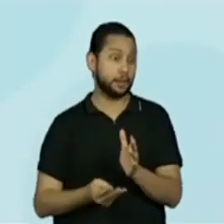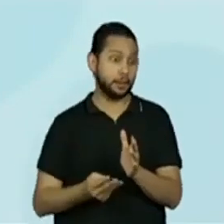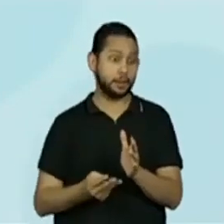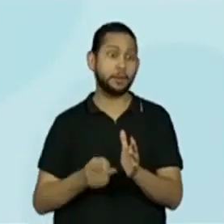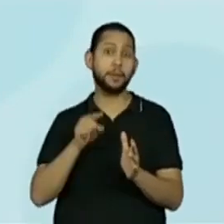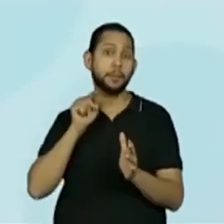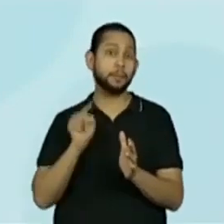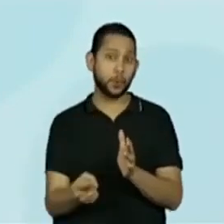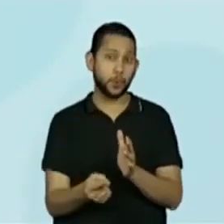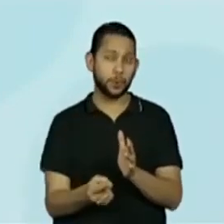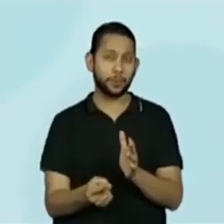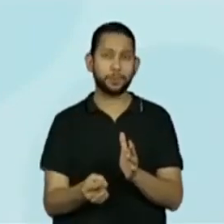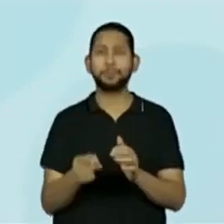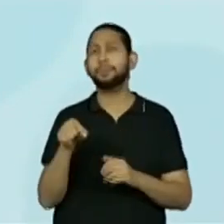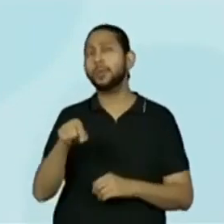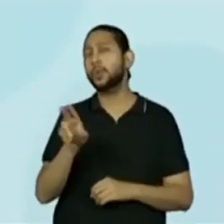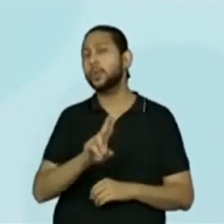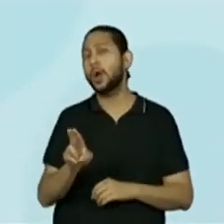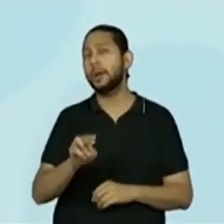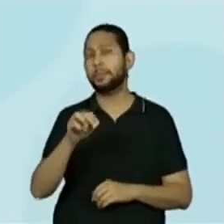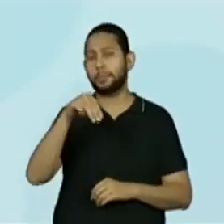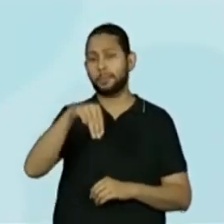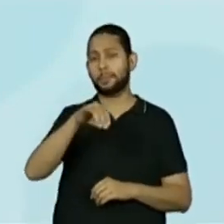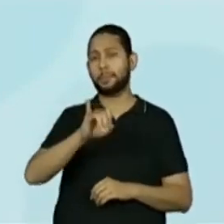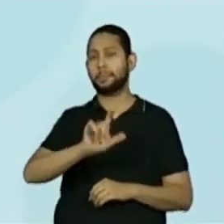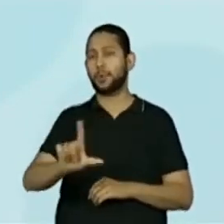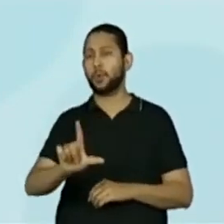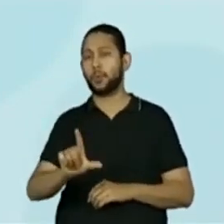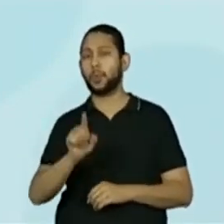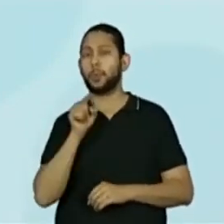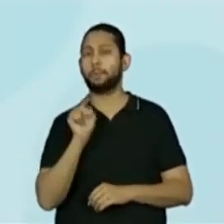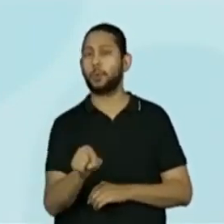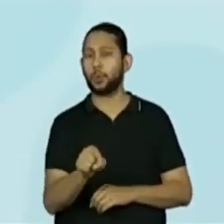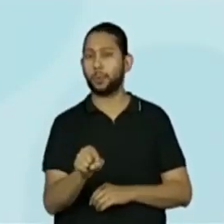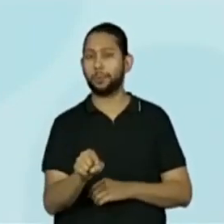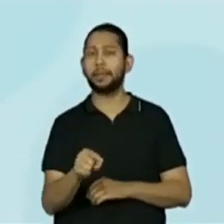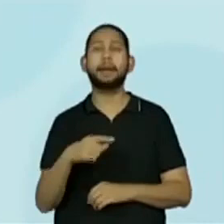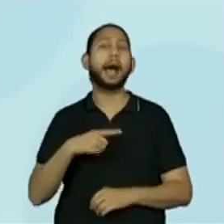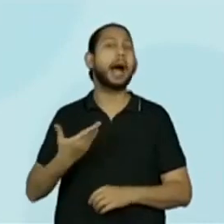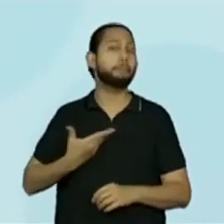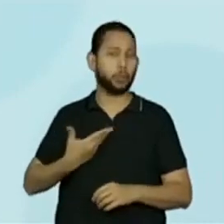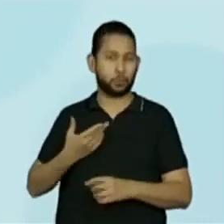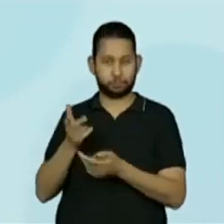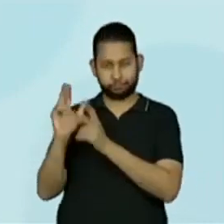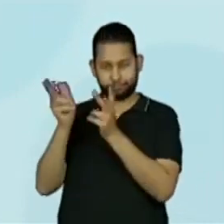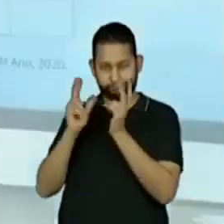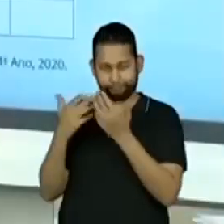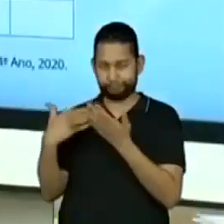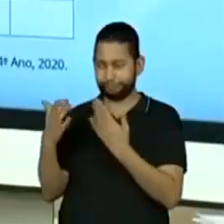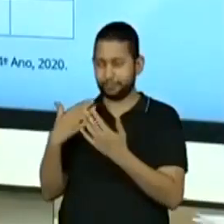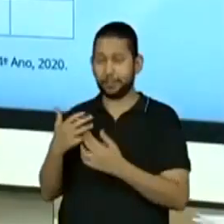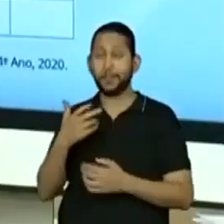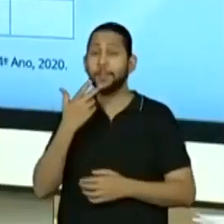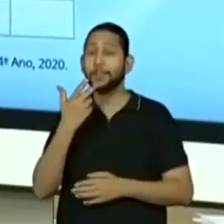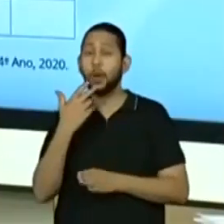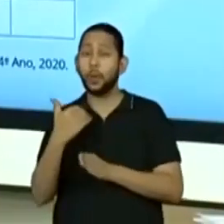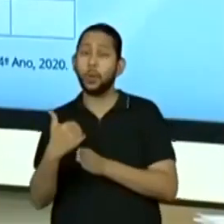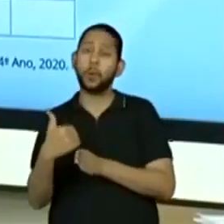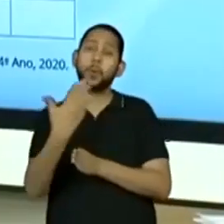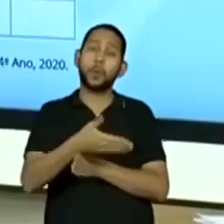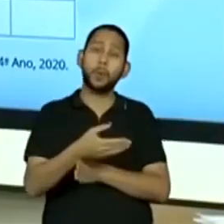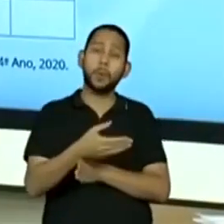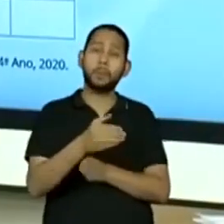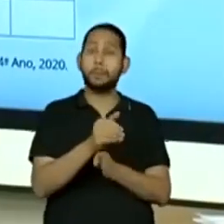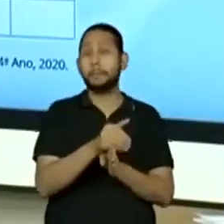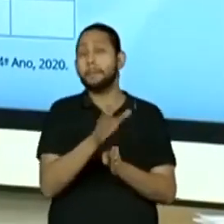um sobrenome chamado mil. Tem um amigo que sempre brinca que passou da classe das